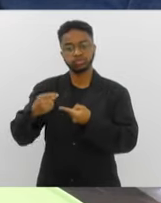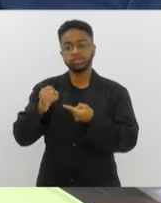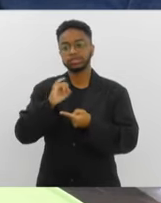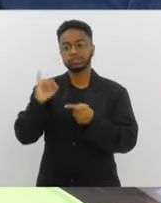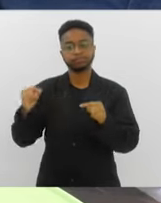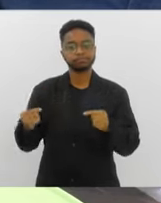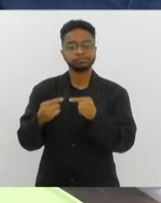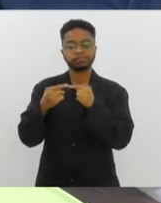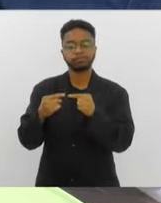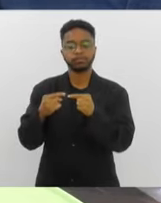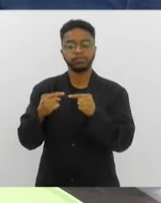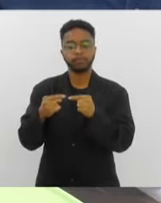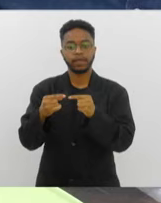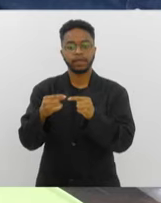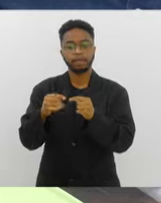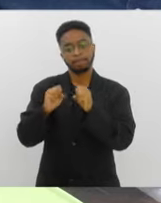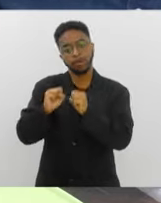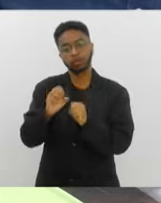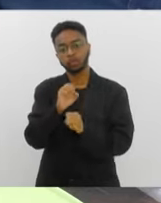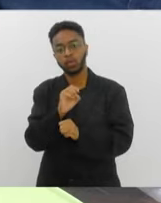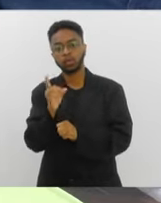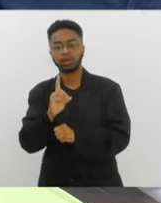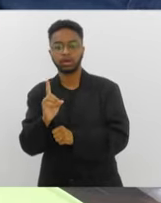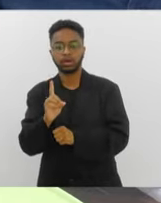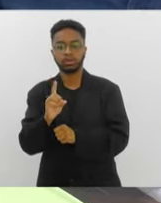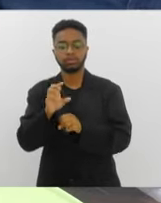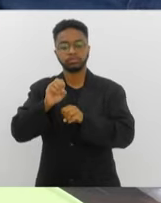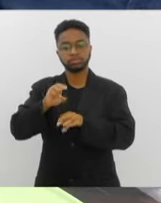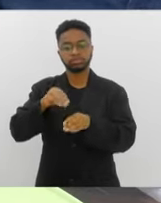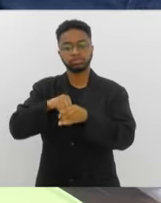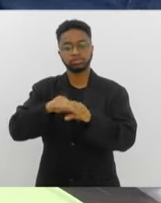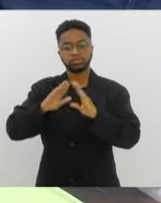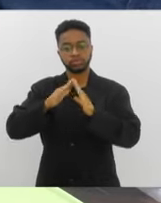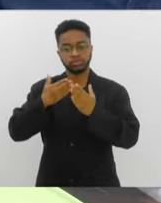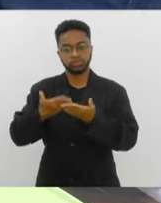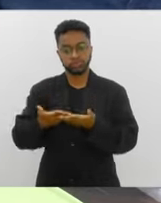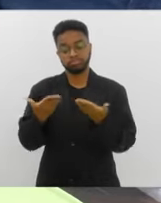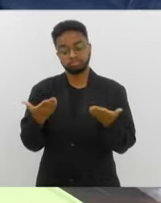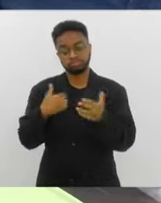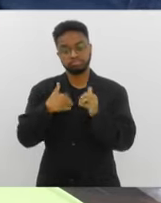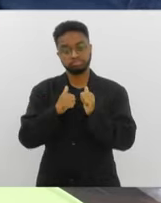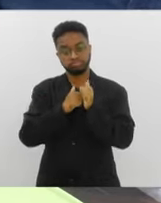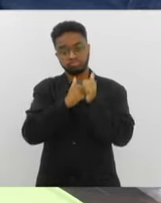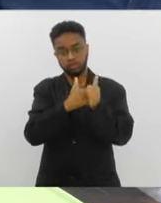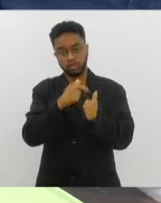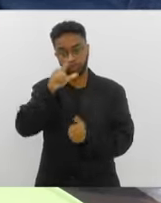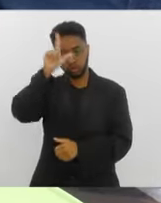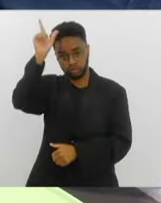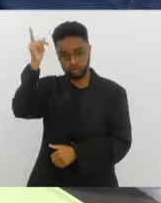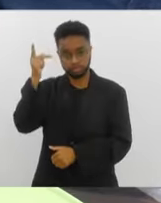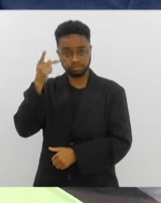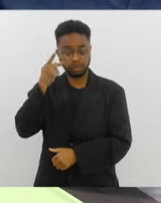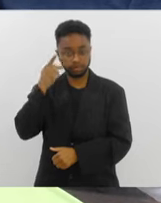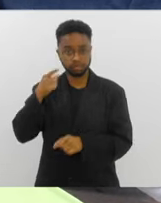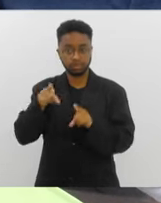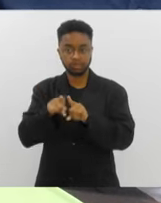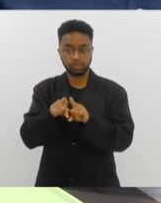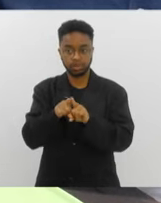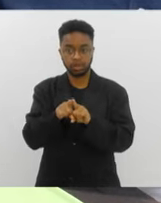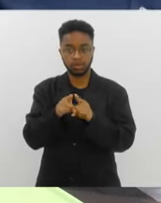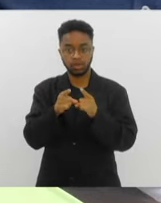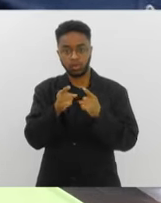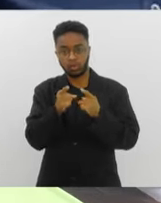da educação domiciliar. Então, entendo eu, na mesma linha do Luiz Paulo, e contrariando